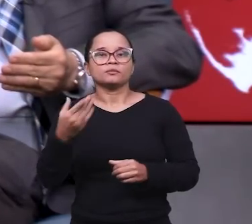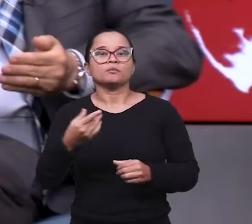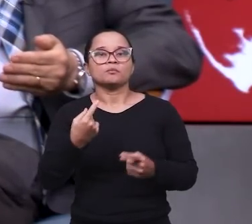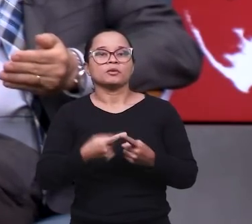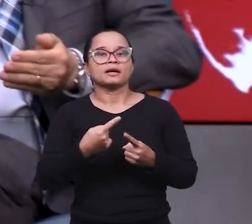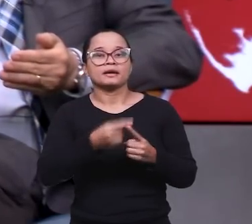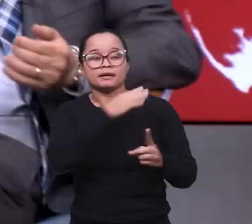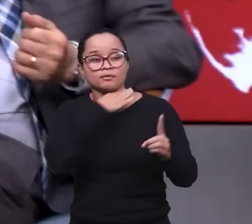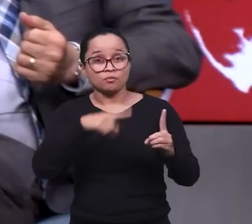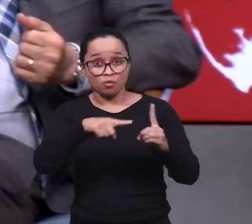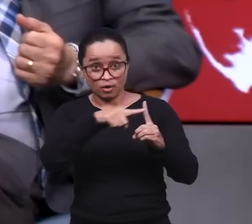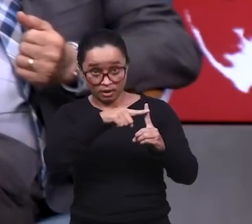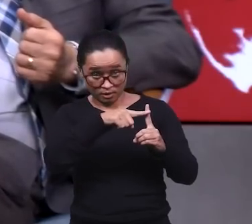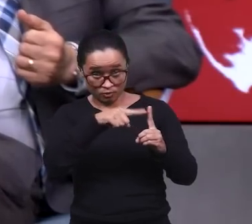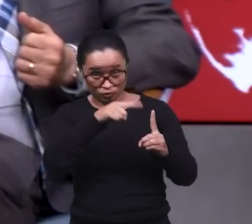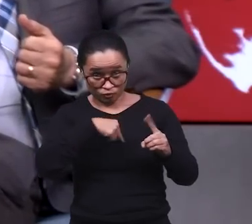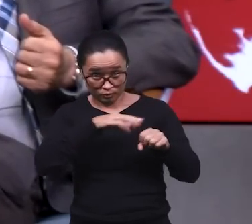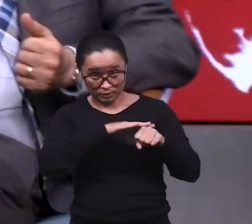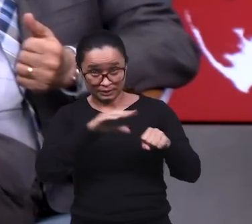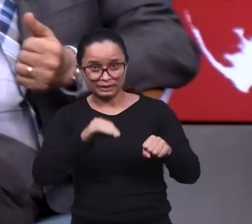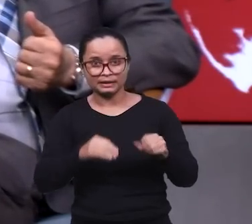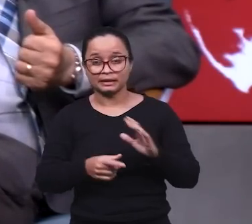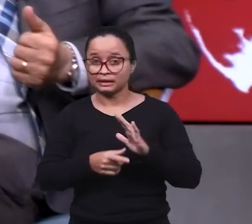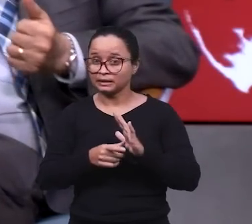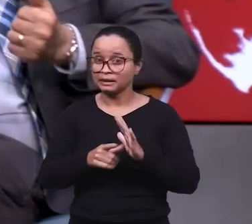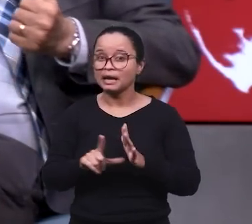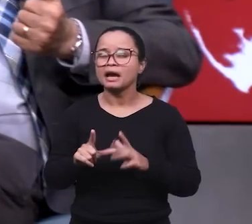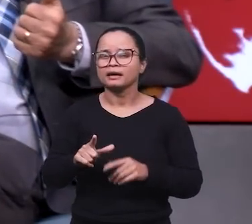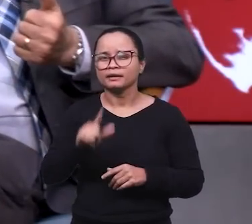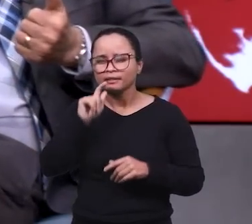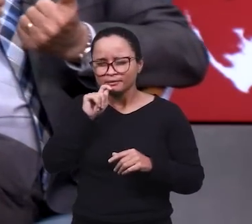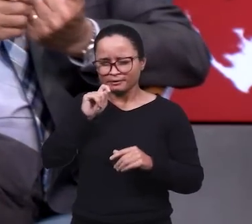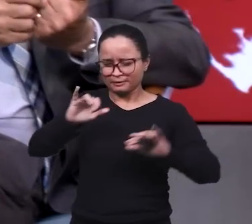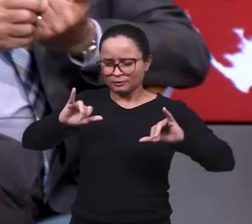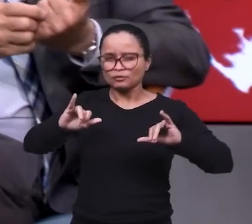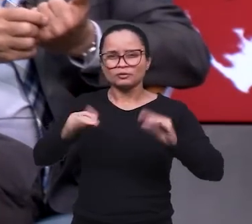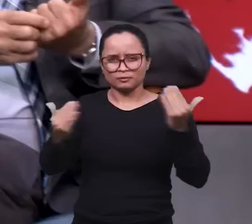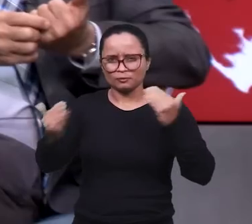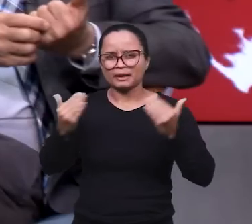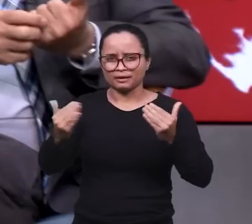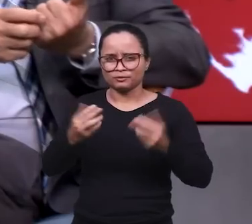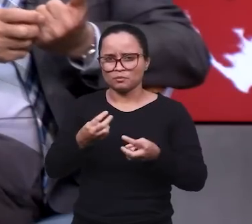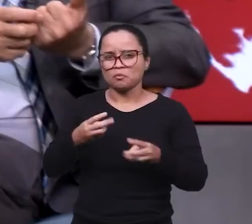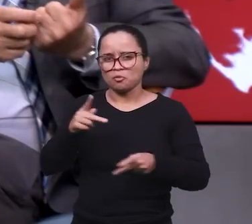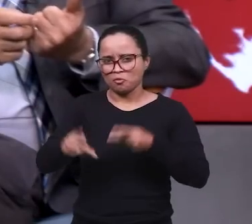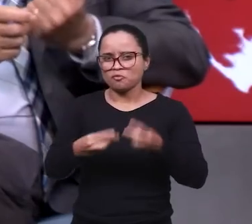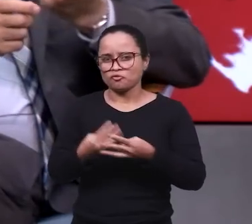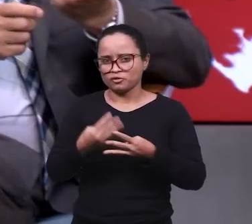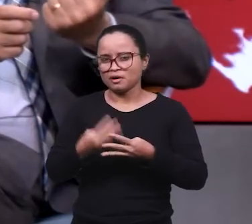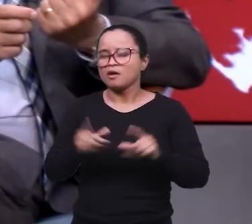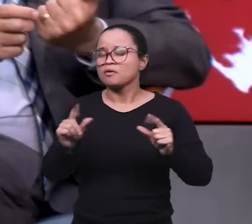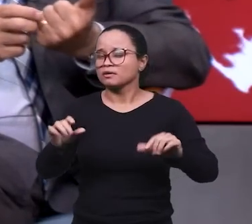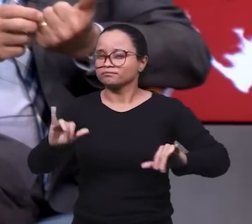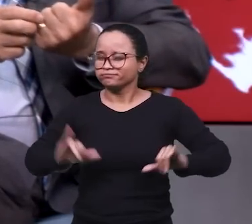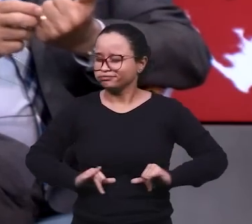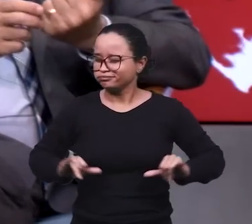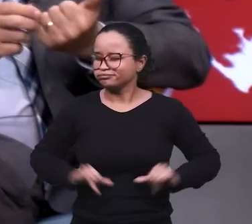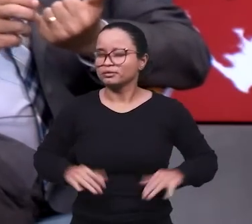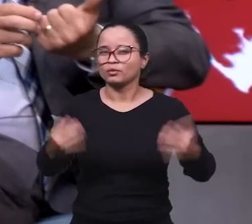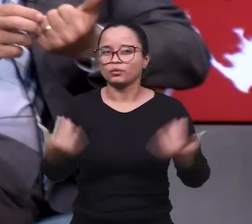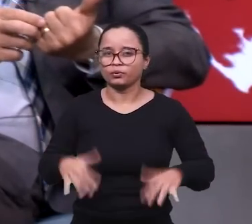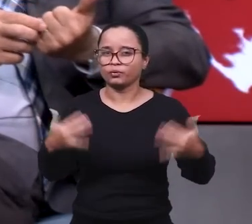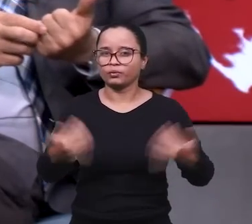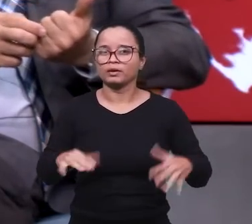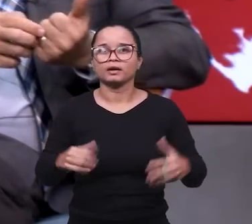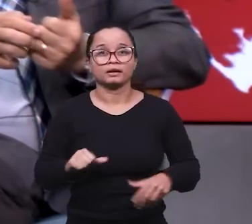nós fomos sarados. Então, o que eram as ervas amargosas para o judeu? Sofrimento. Tudo aquilo da